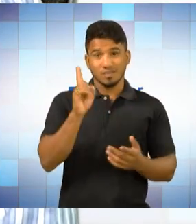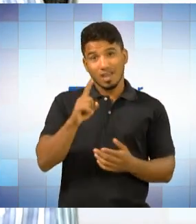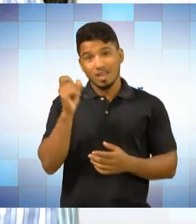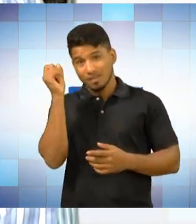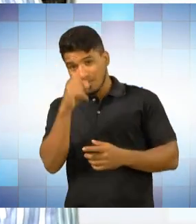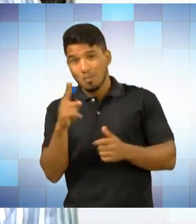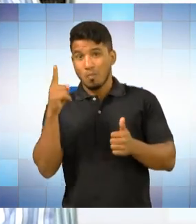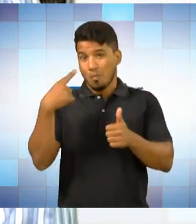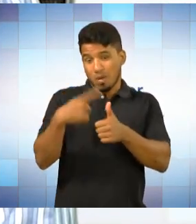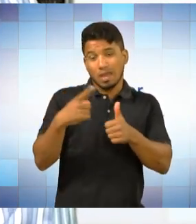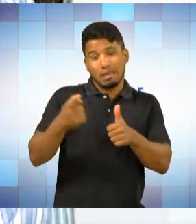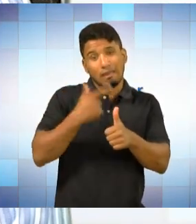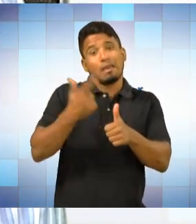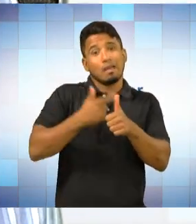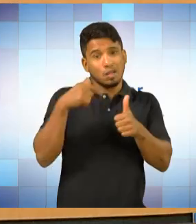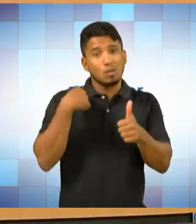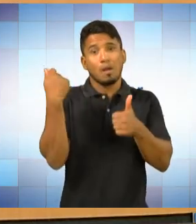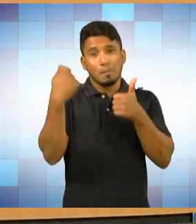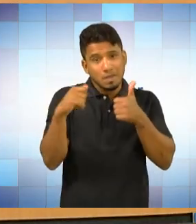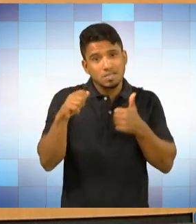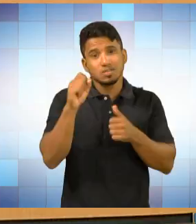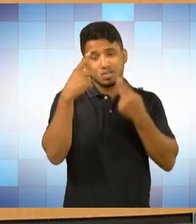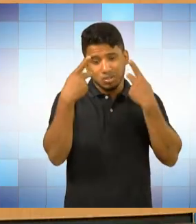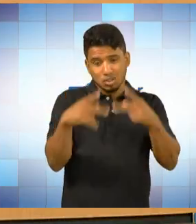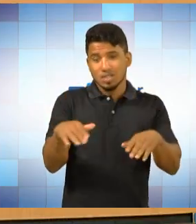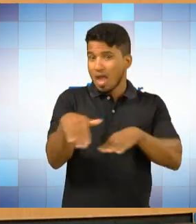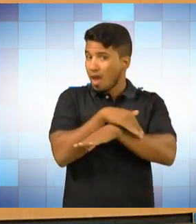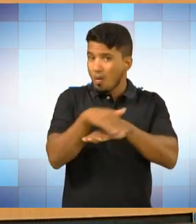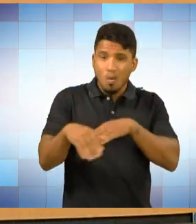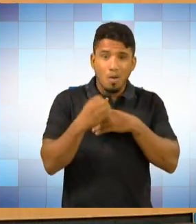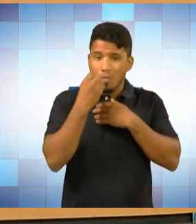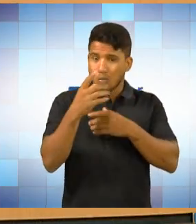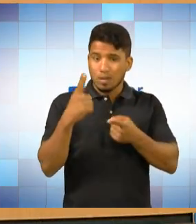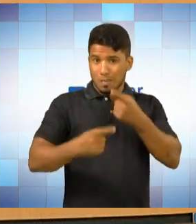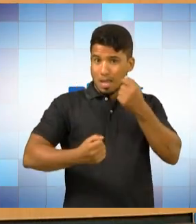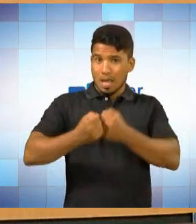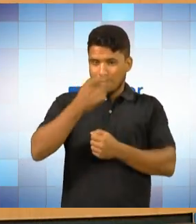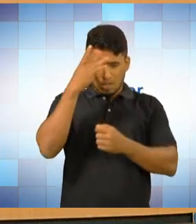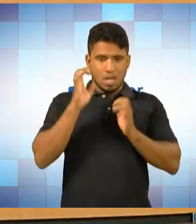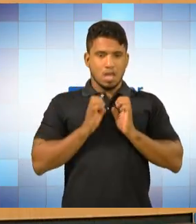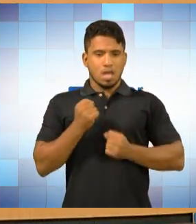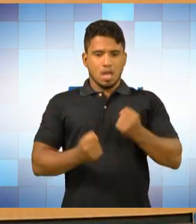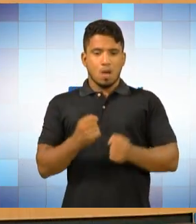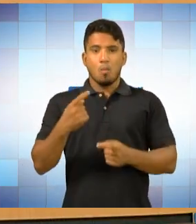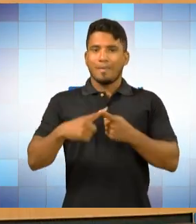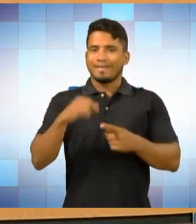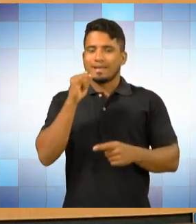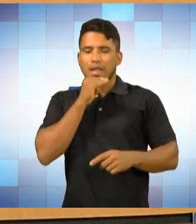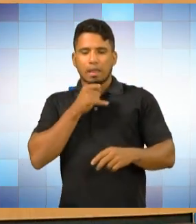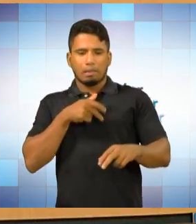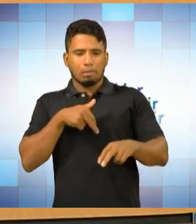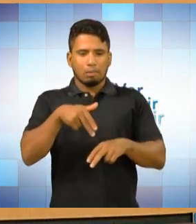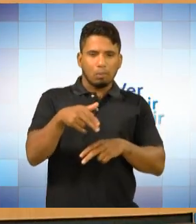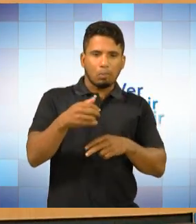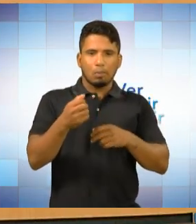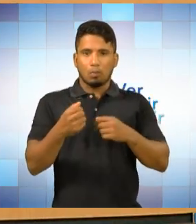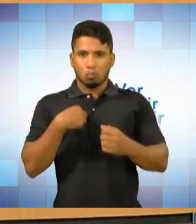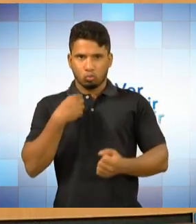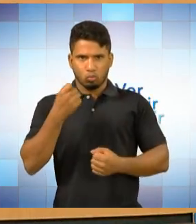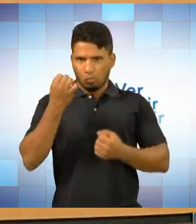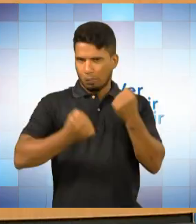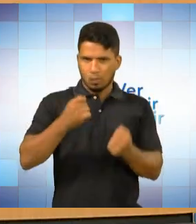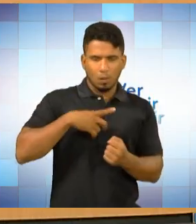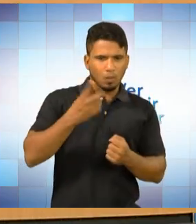partida. Porque nós precisamos das ruas e do trânsito para sobreviver. Nós não somos